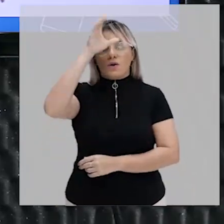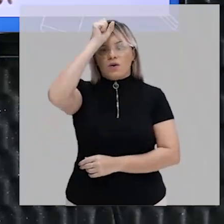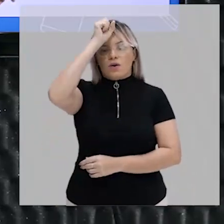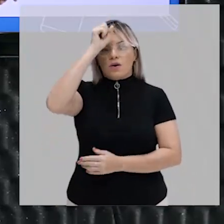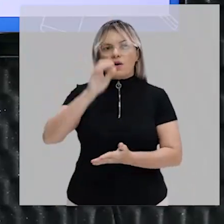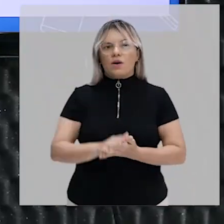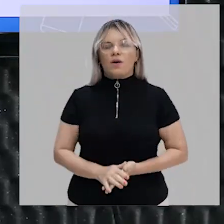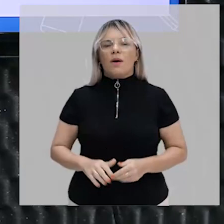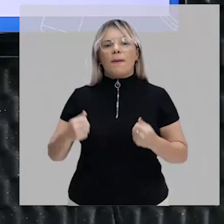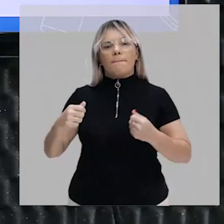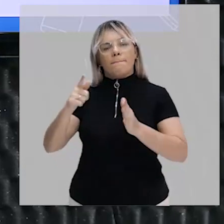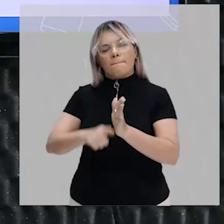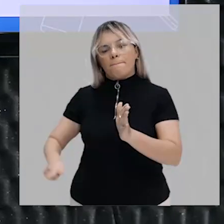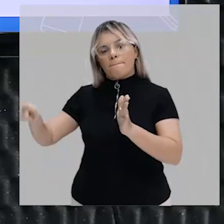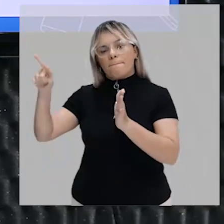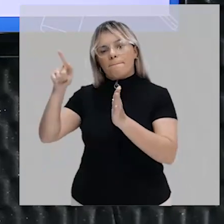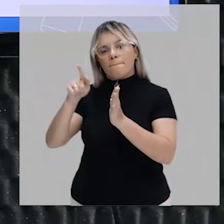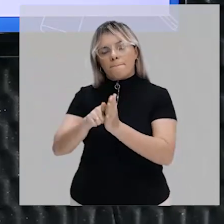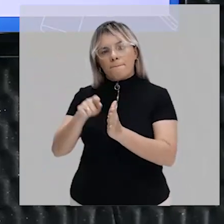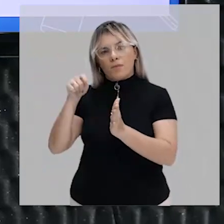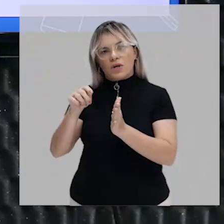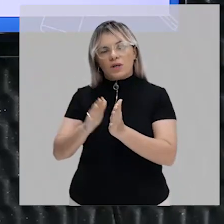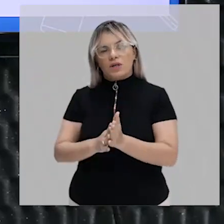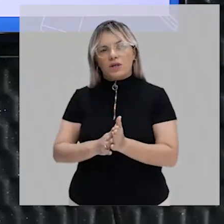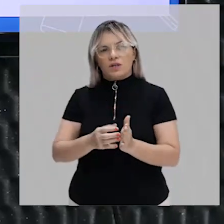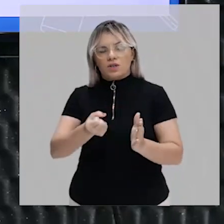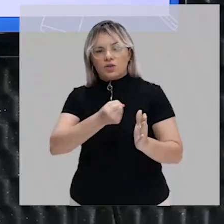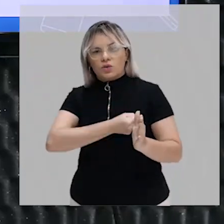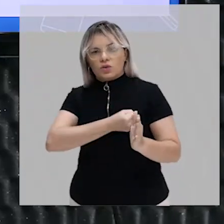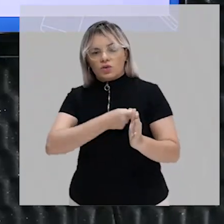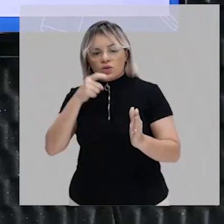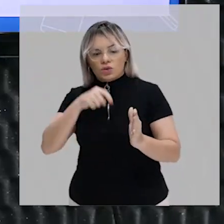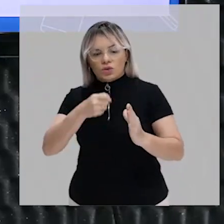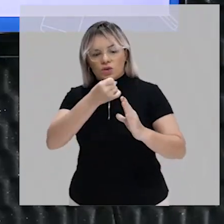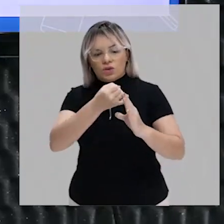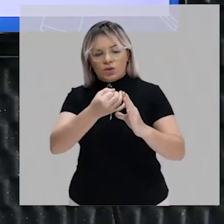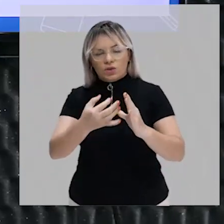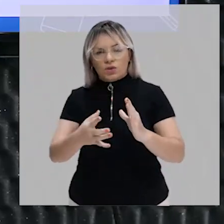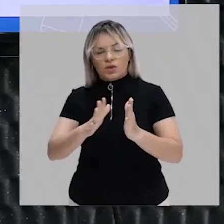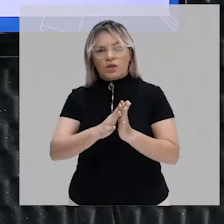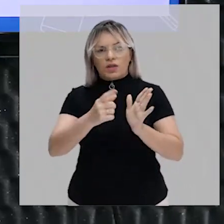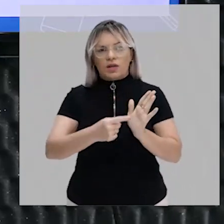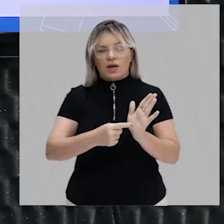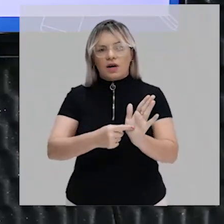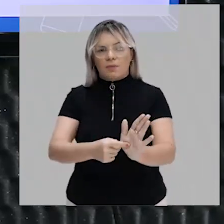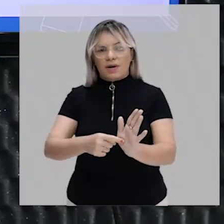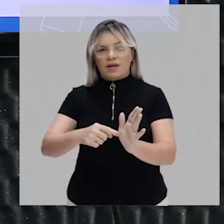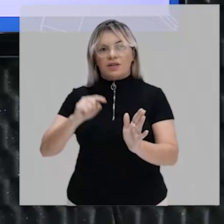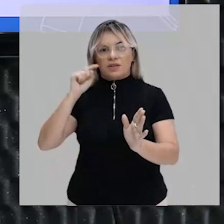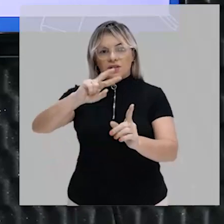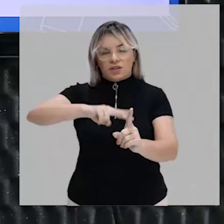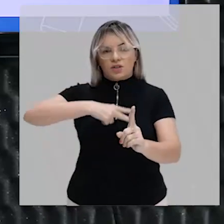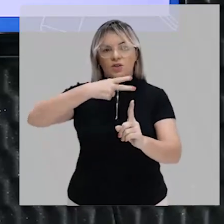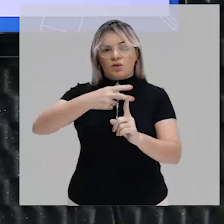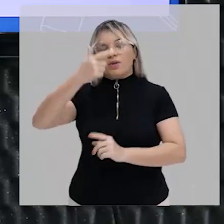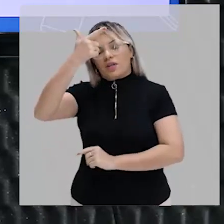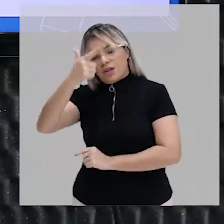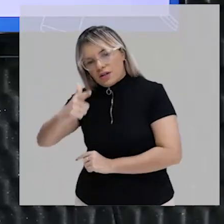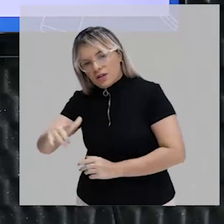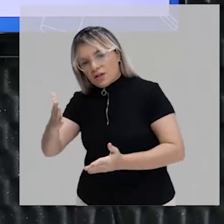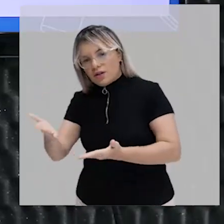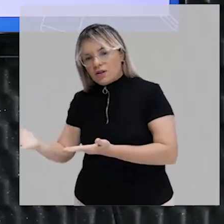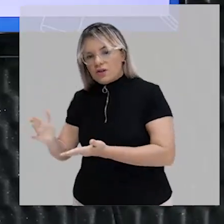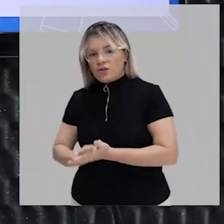preciso subtrair aqueles elementos, a quantidade de elementos que aparecem em duplicidade. Então, veja, o